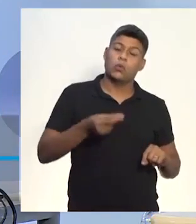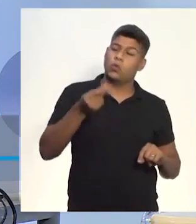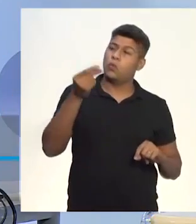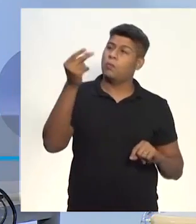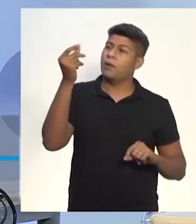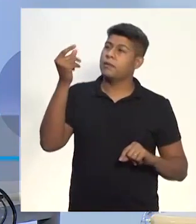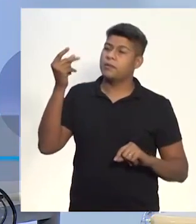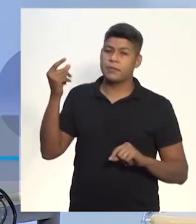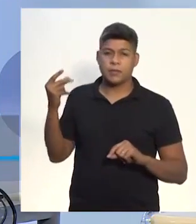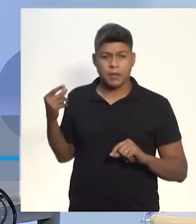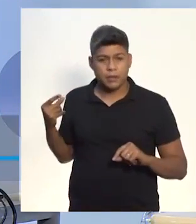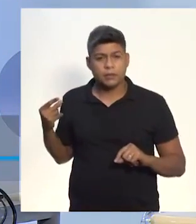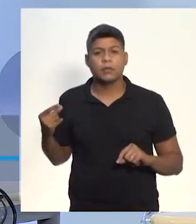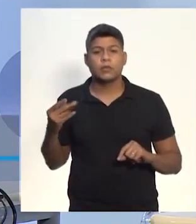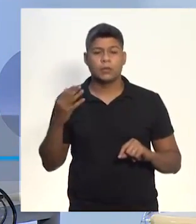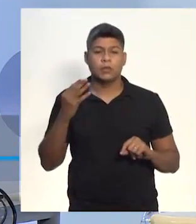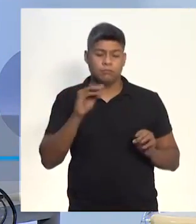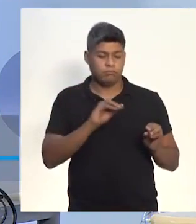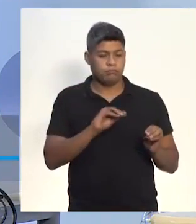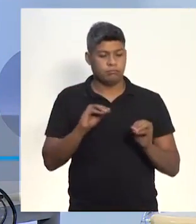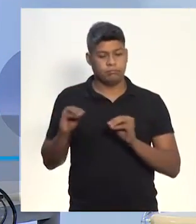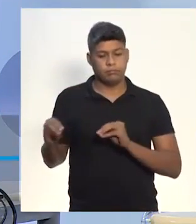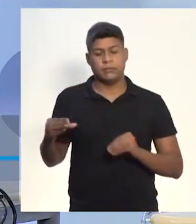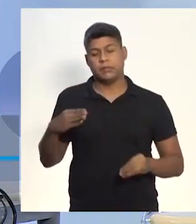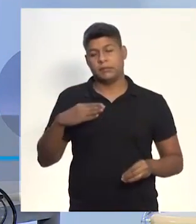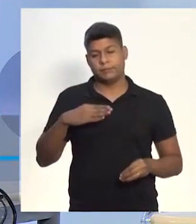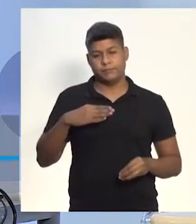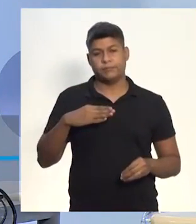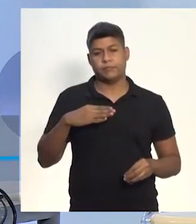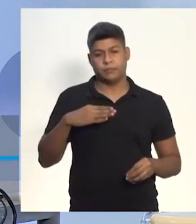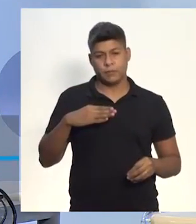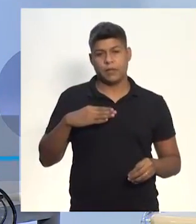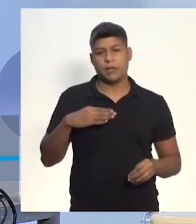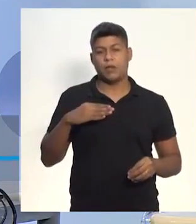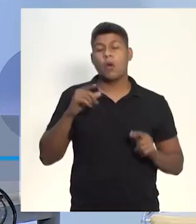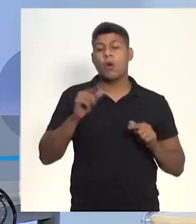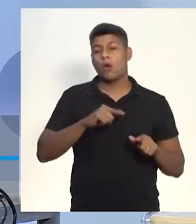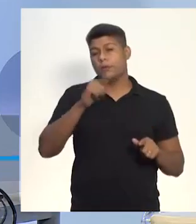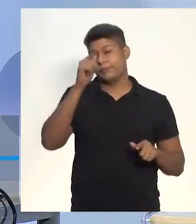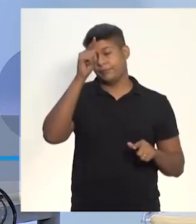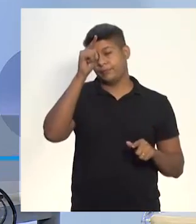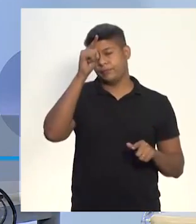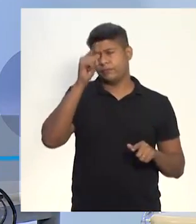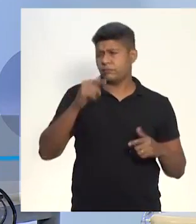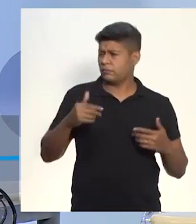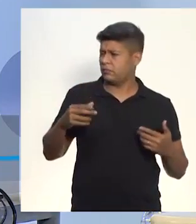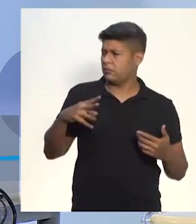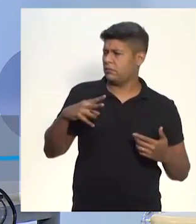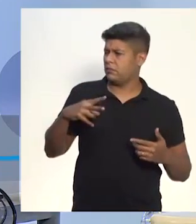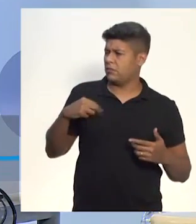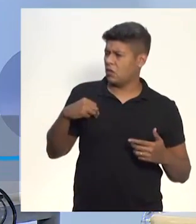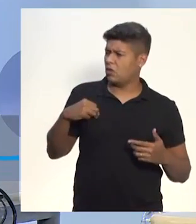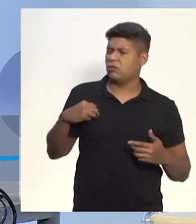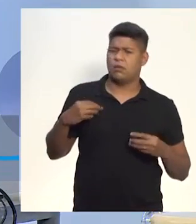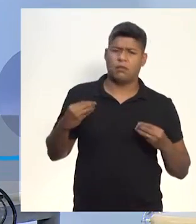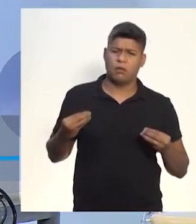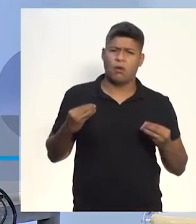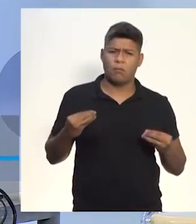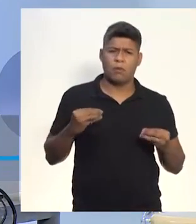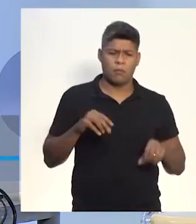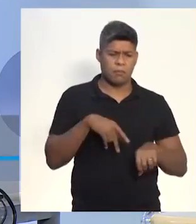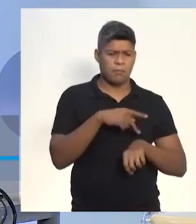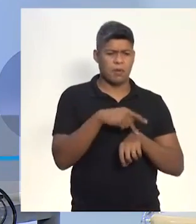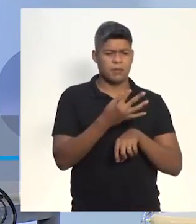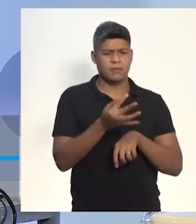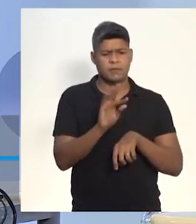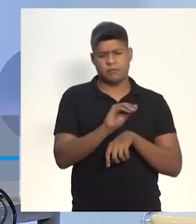passado e se mudar para uma pequena cidade na Alemanha. Aí vocês vão dizer: nossa, Pro, mas como assim? Ele saiu da França,